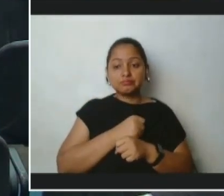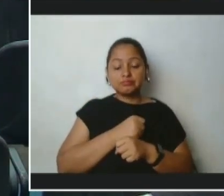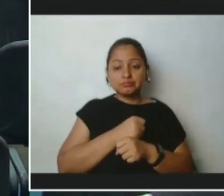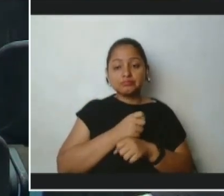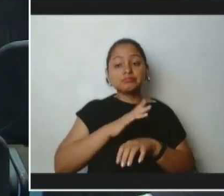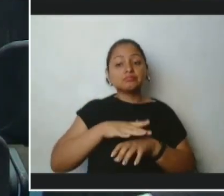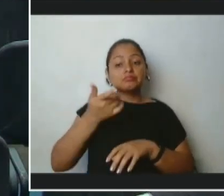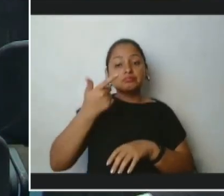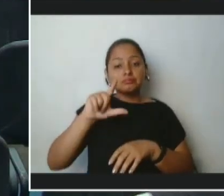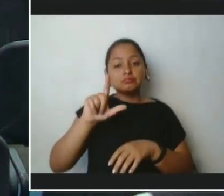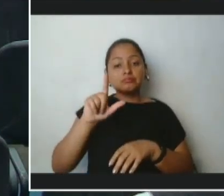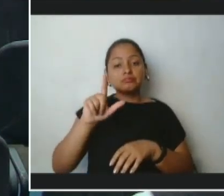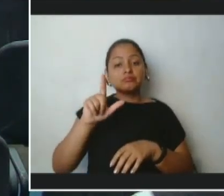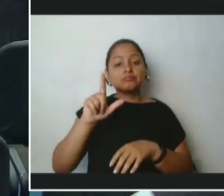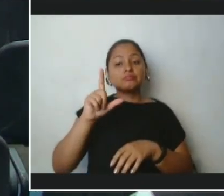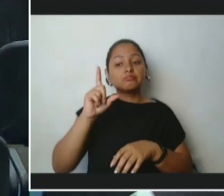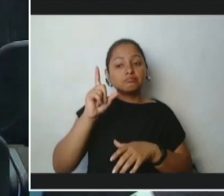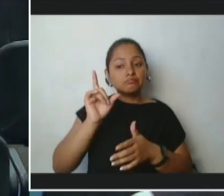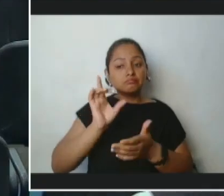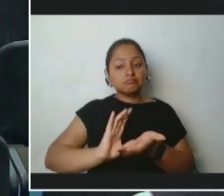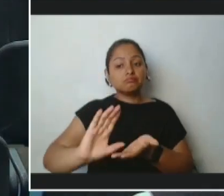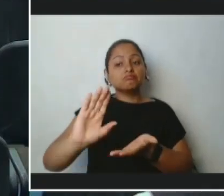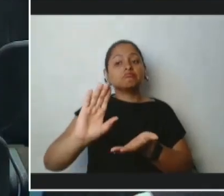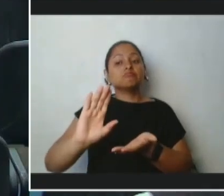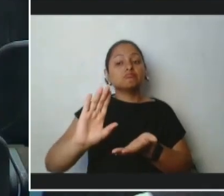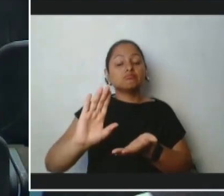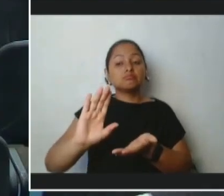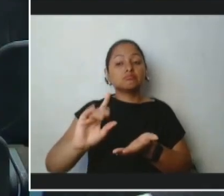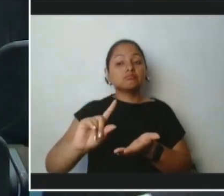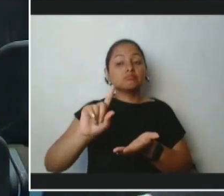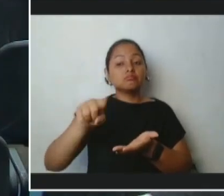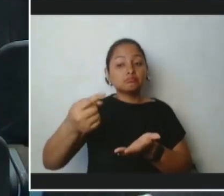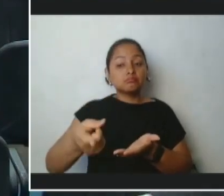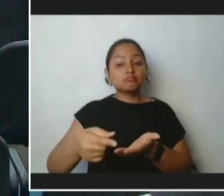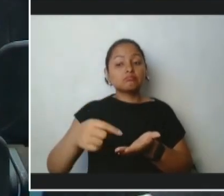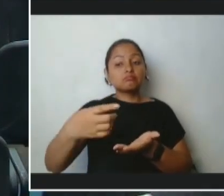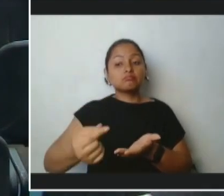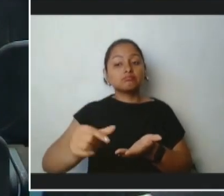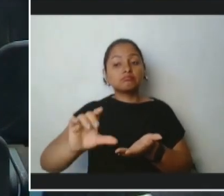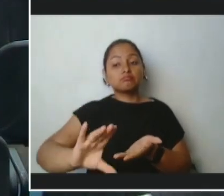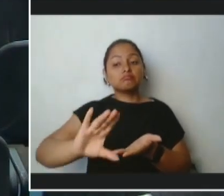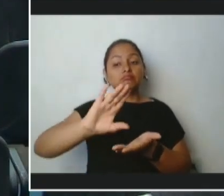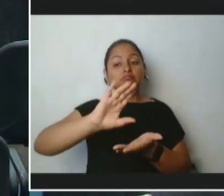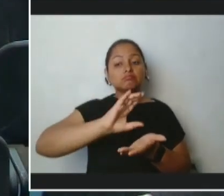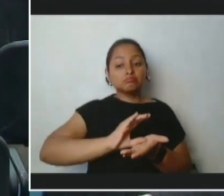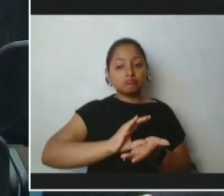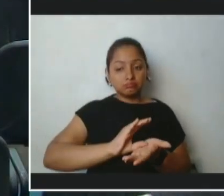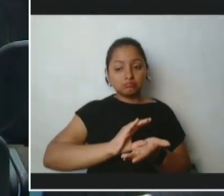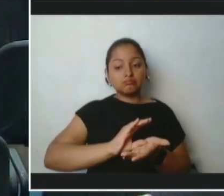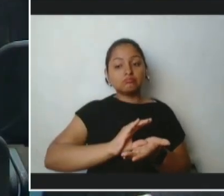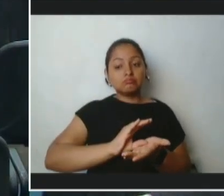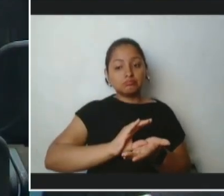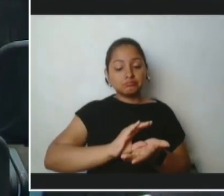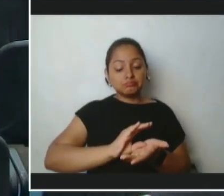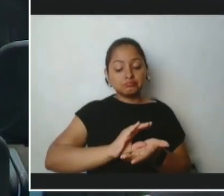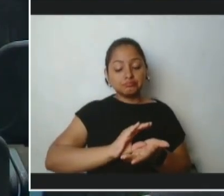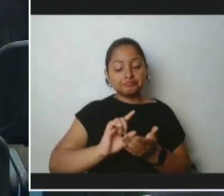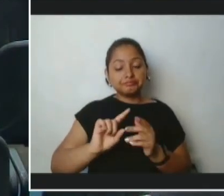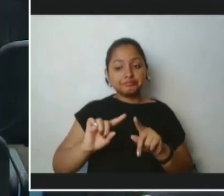até que possa se conseguir uma aplicação melhor, né, tendo em vista o longo prazo. Porém,